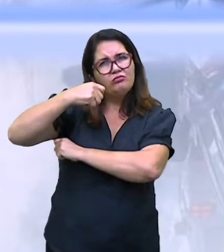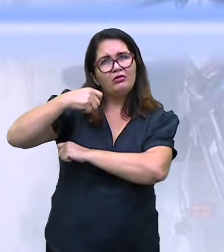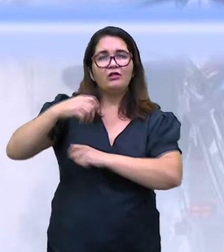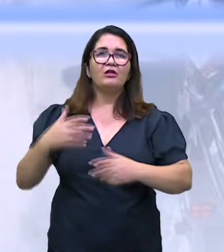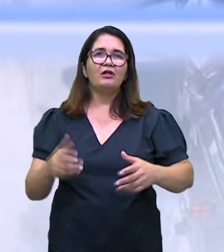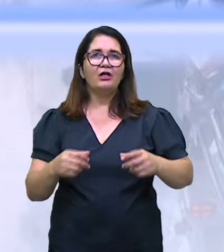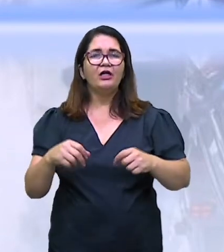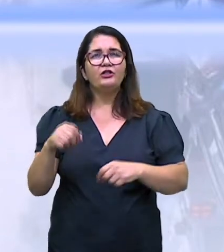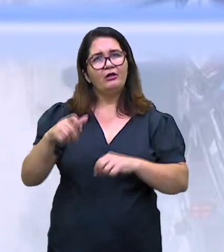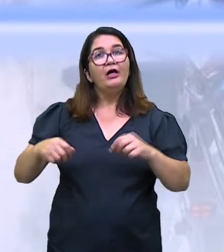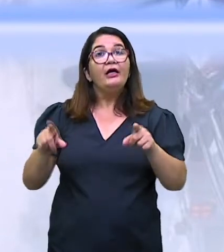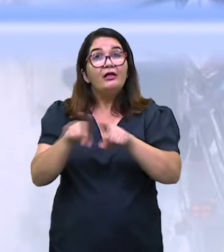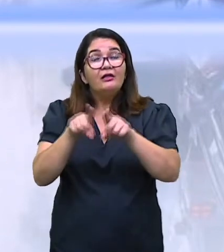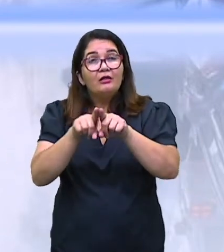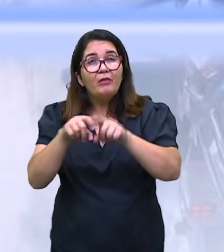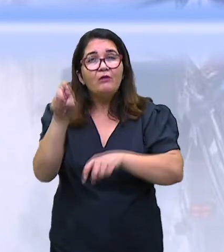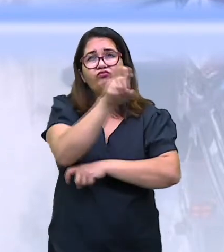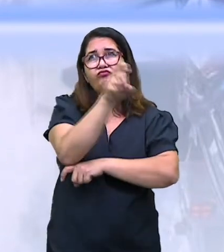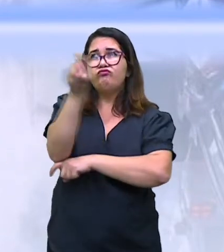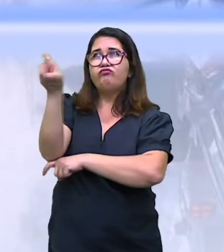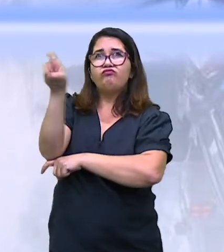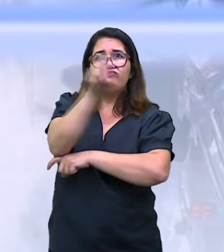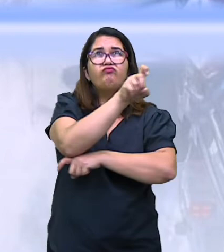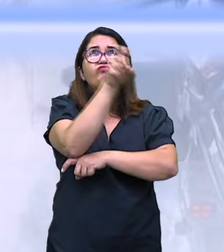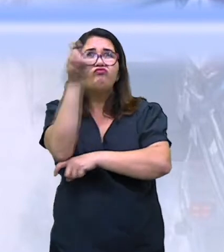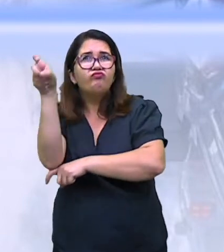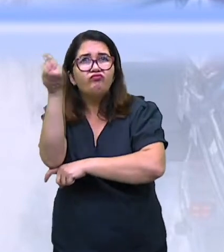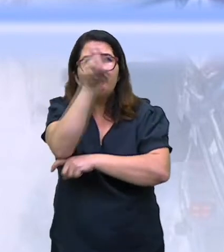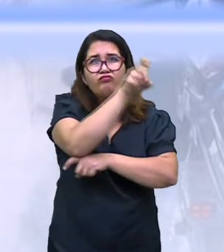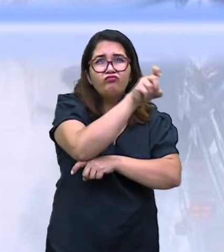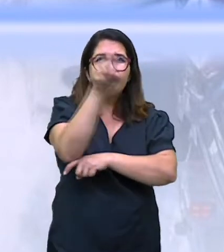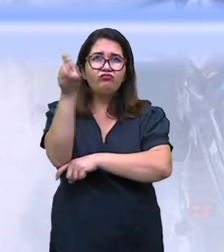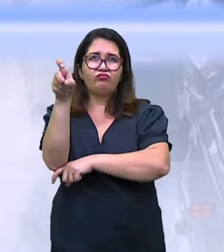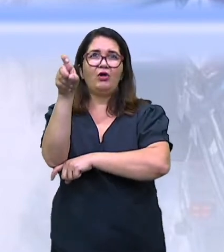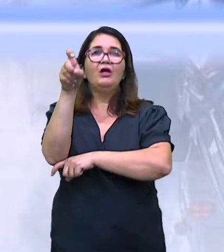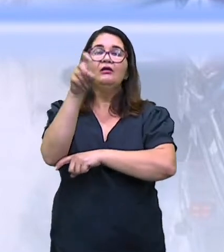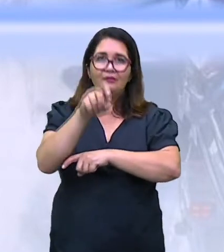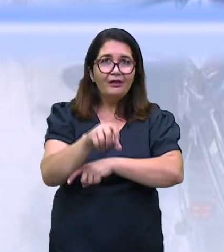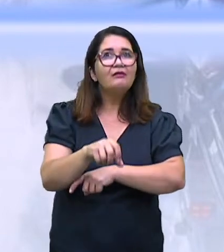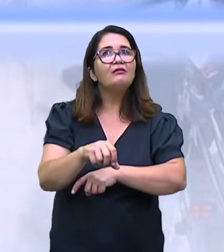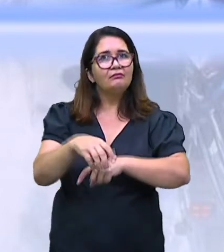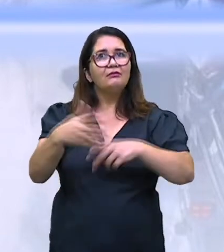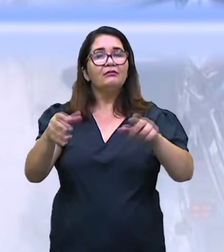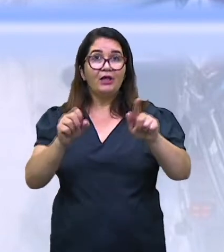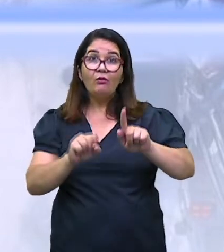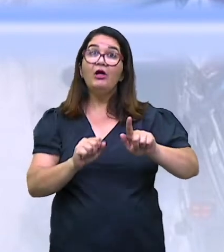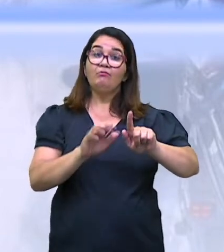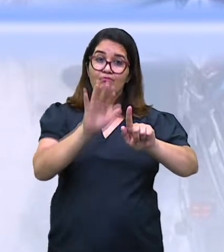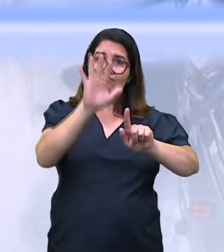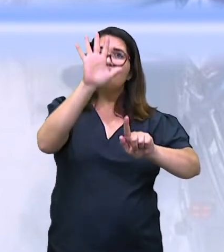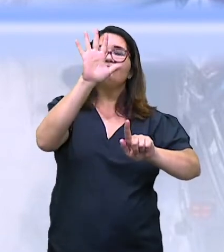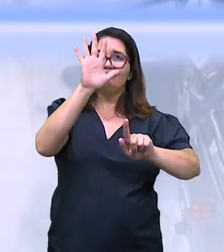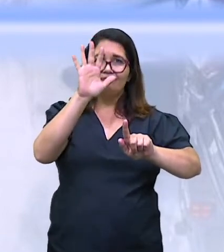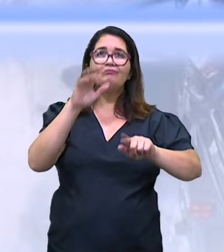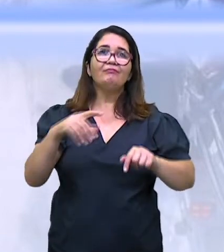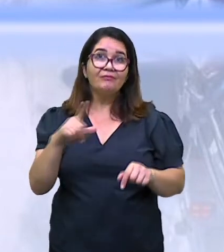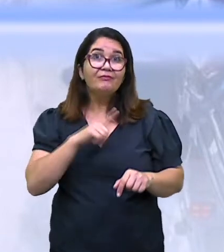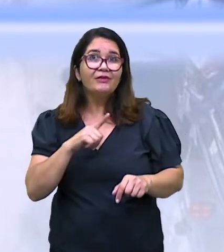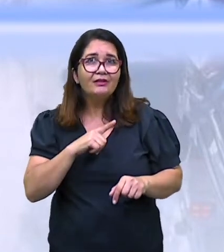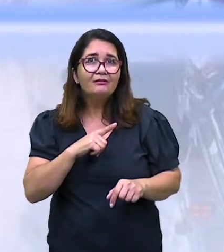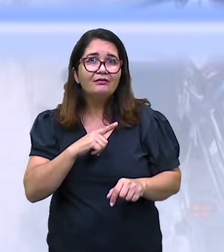para matar insetos em casa. São algumas medidas que podemos adotar.